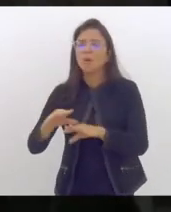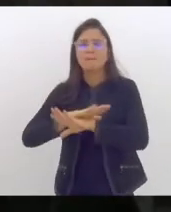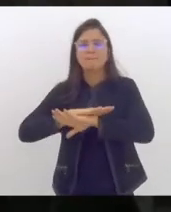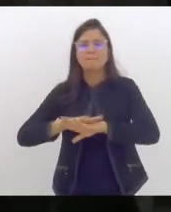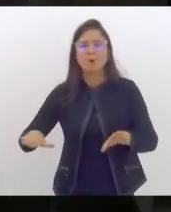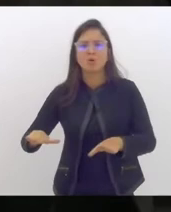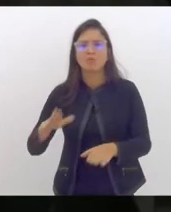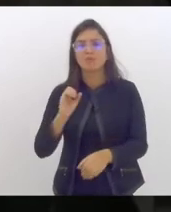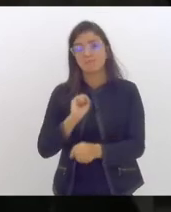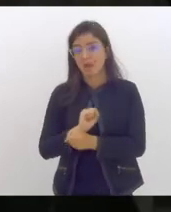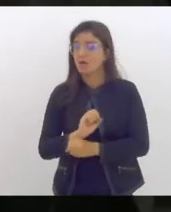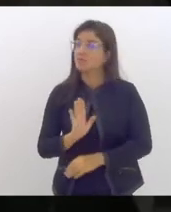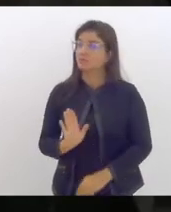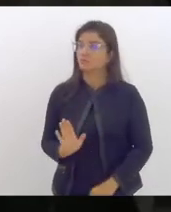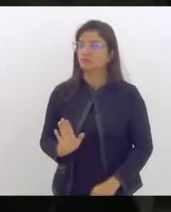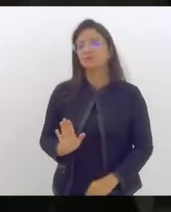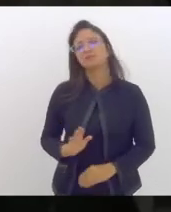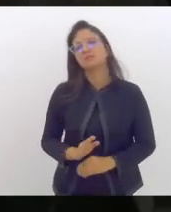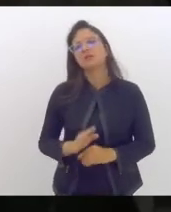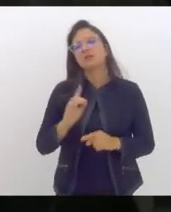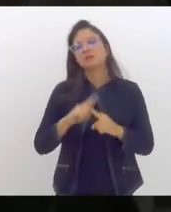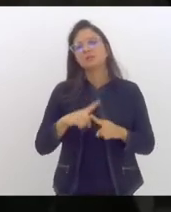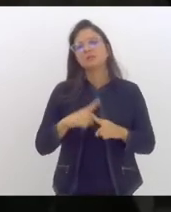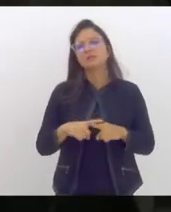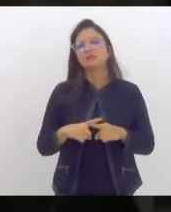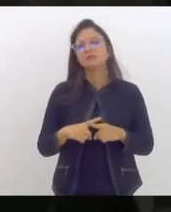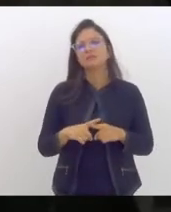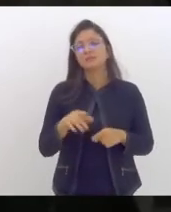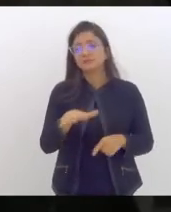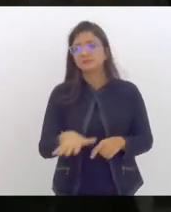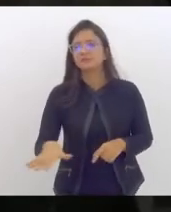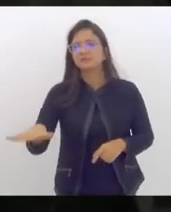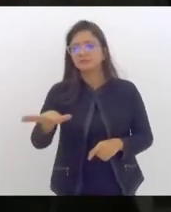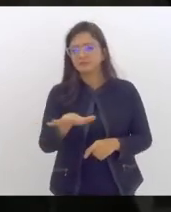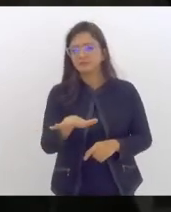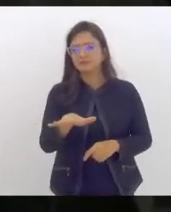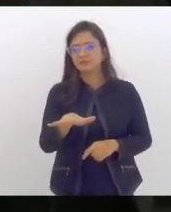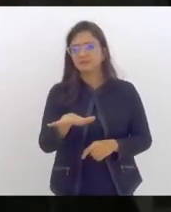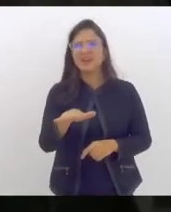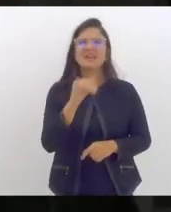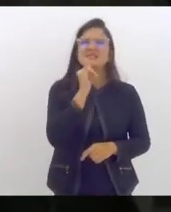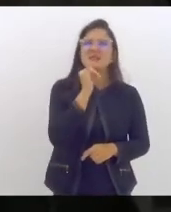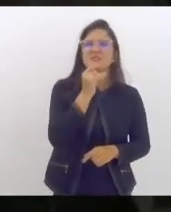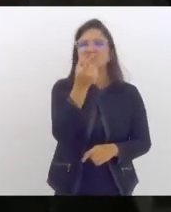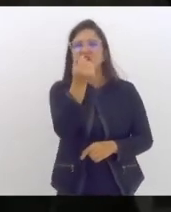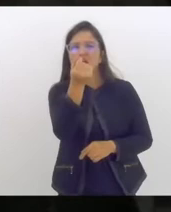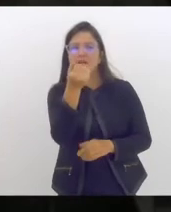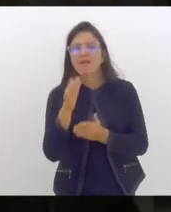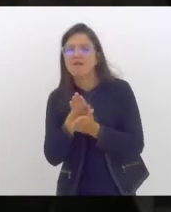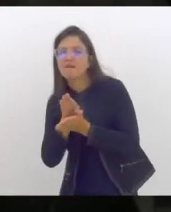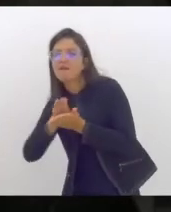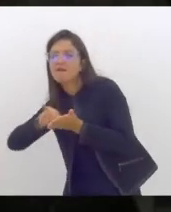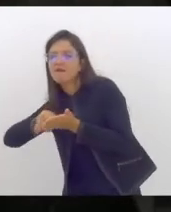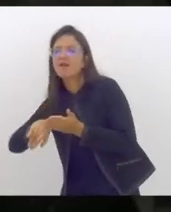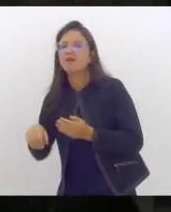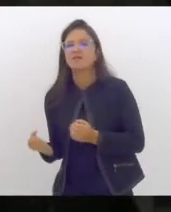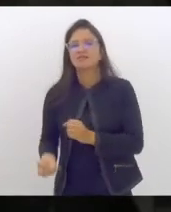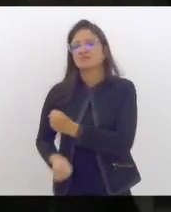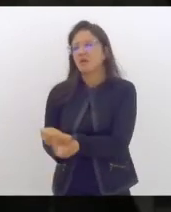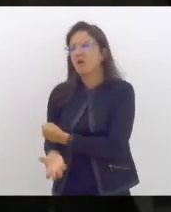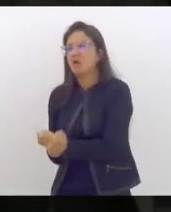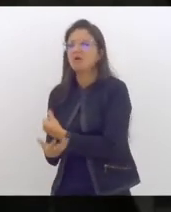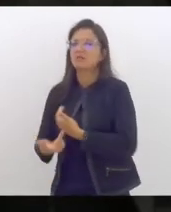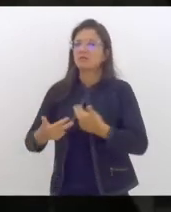E, além do mais, nessa área do desvio de dinheiro público, da corrupção,